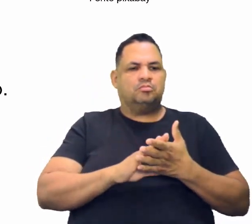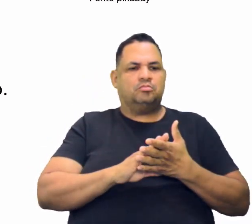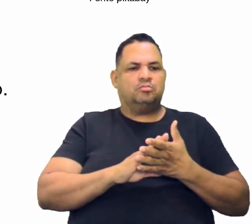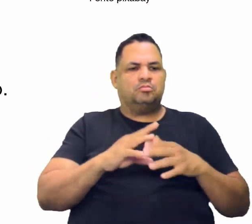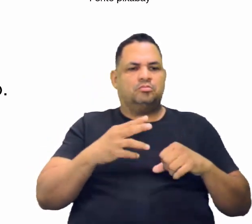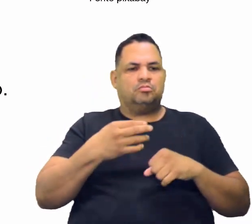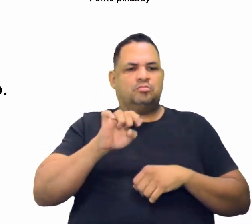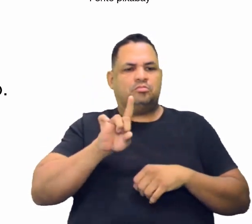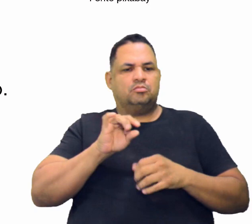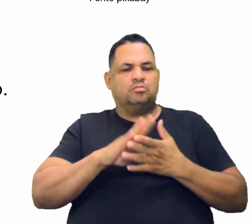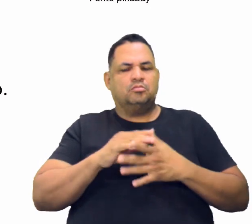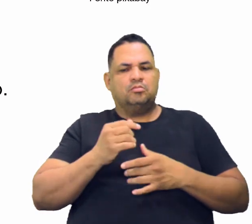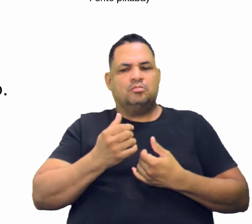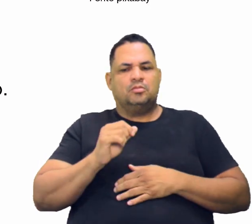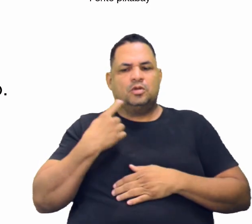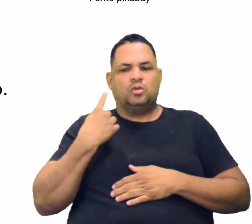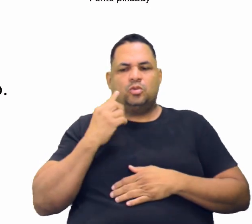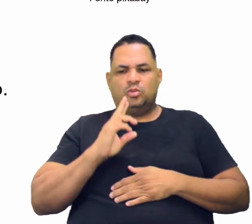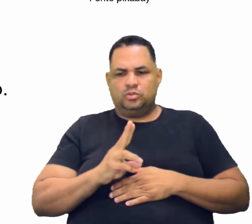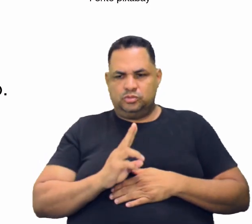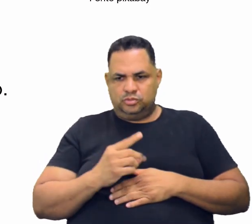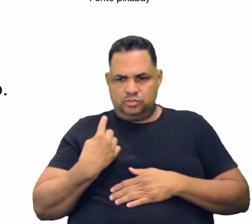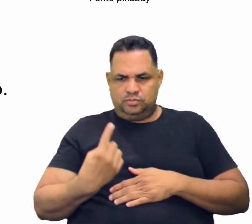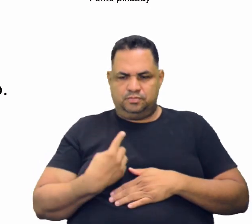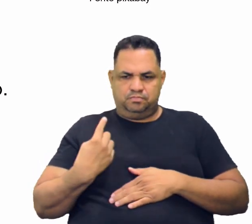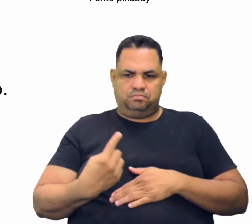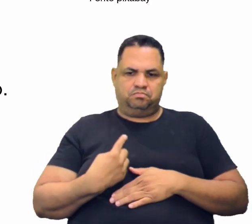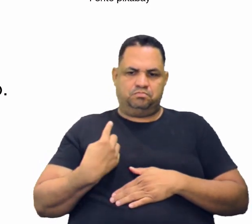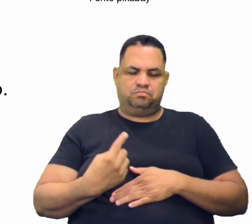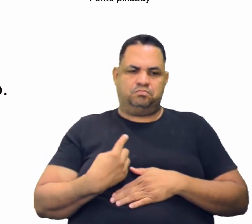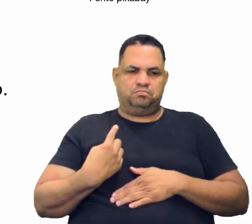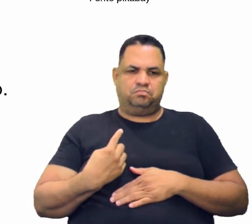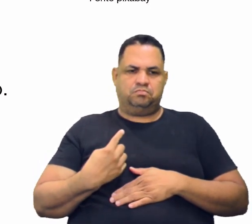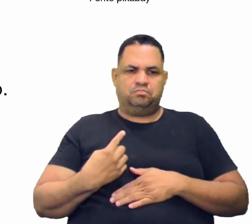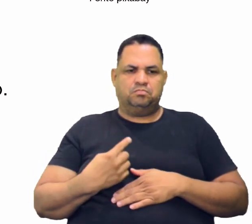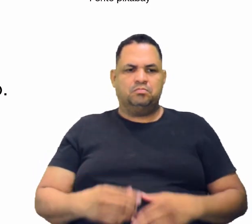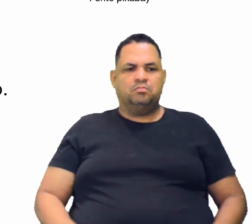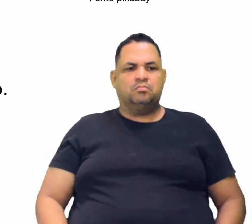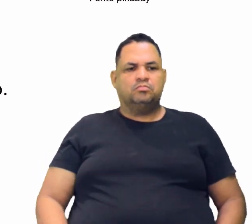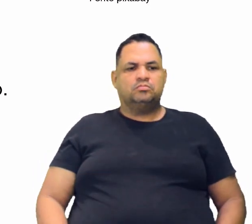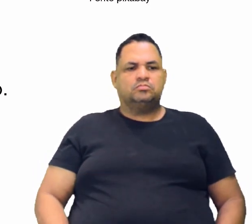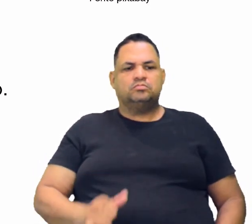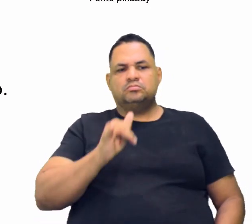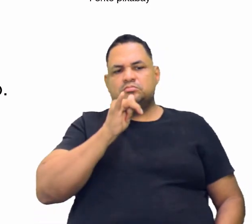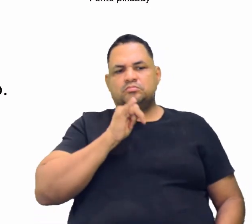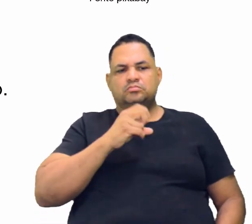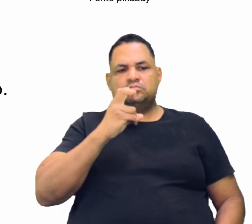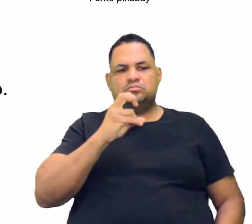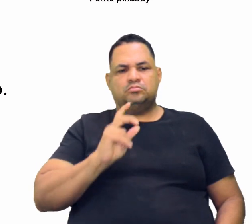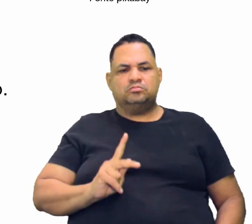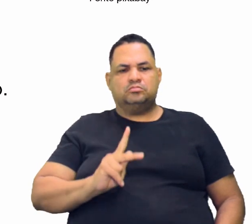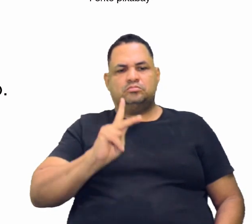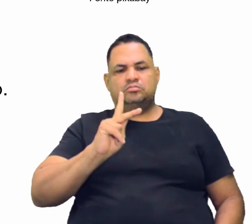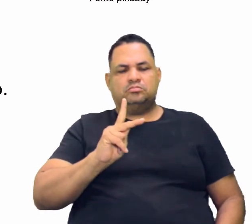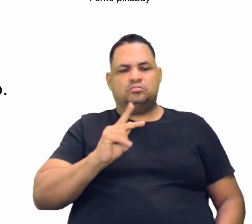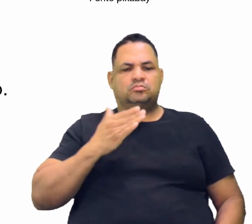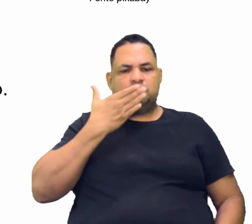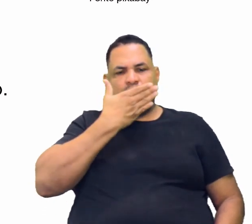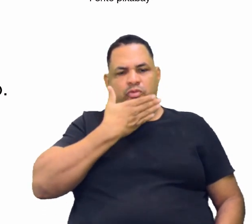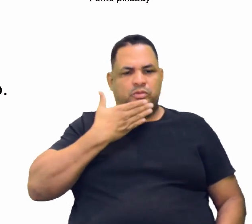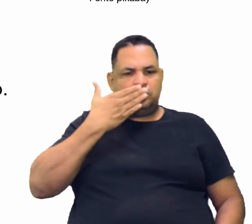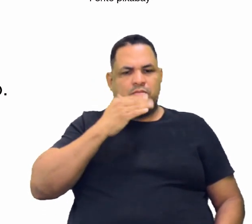o quê? No singular. Fica no singular. Então, nós temos aqui 5 quilos